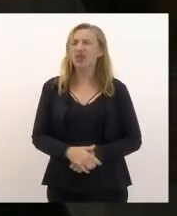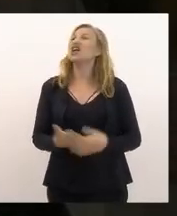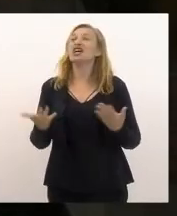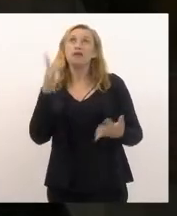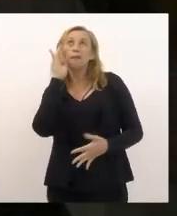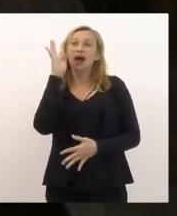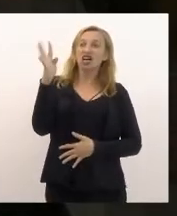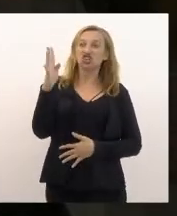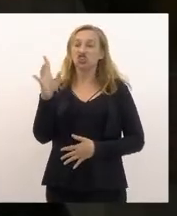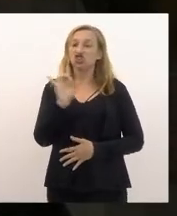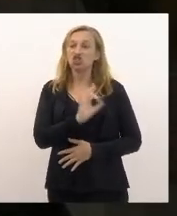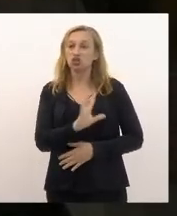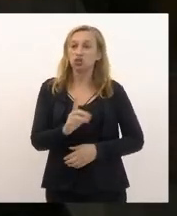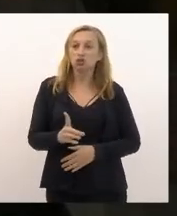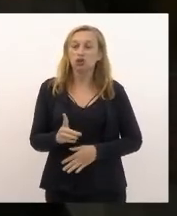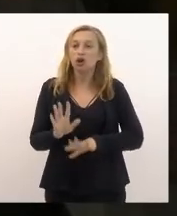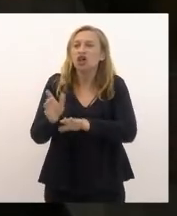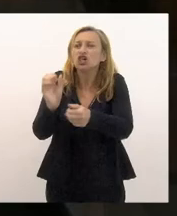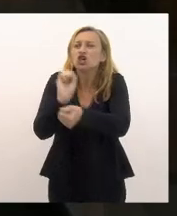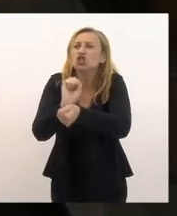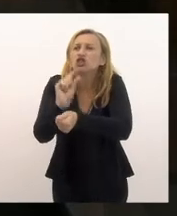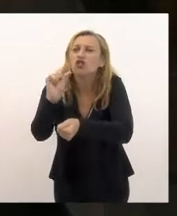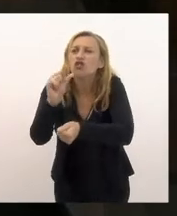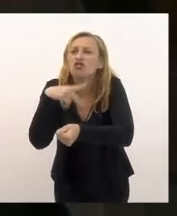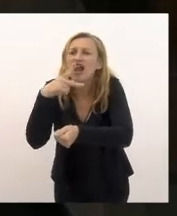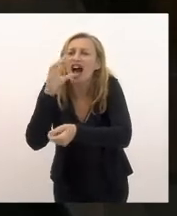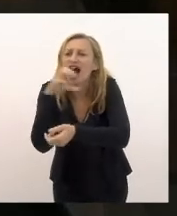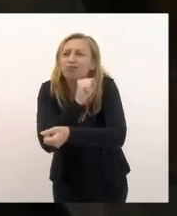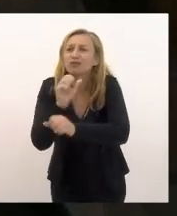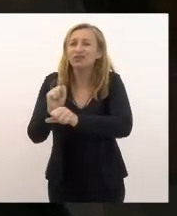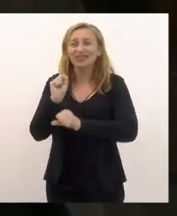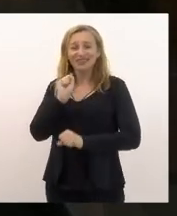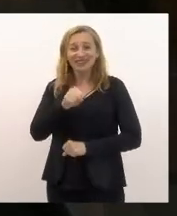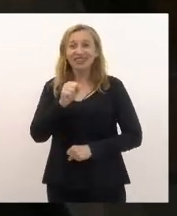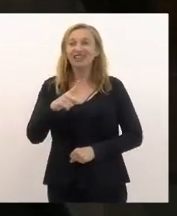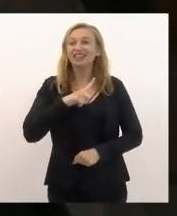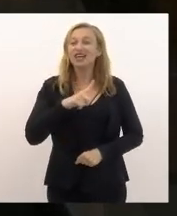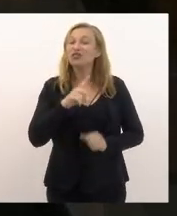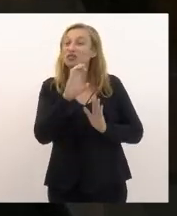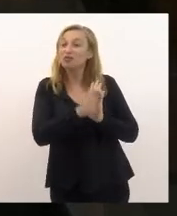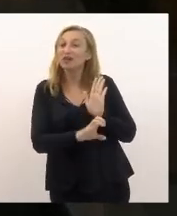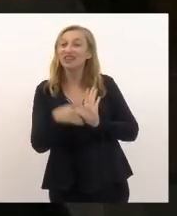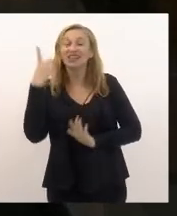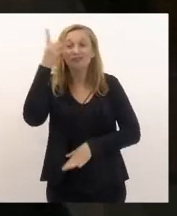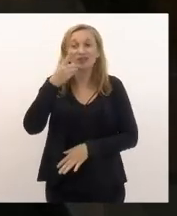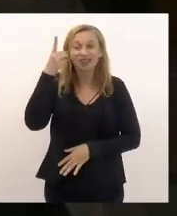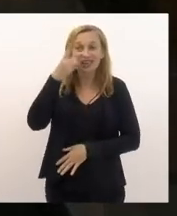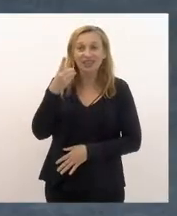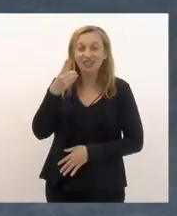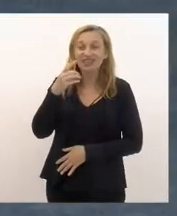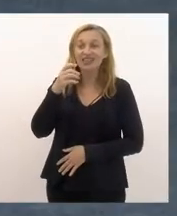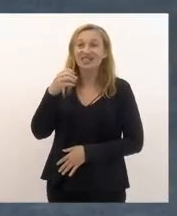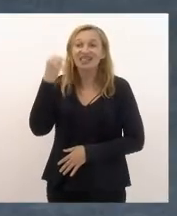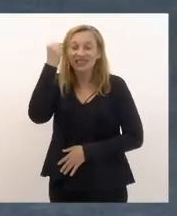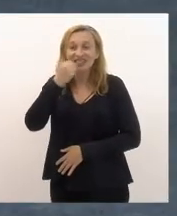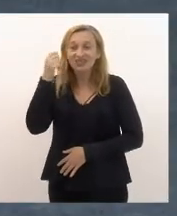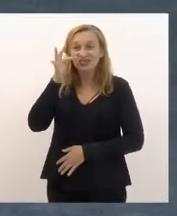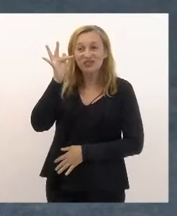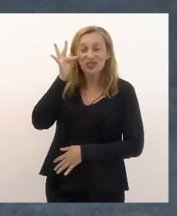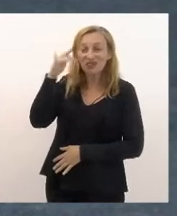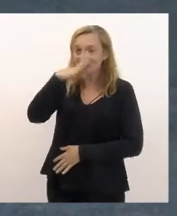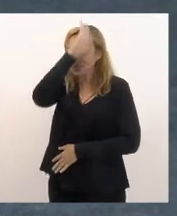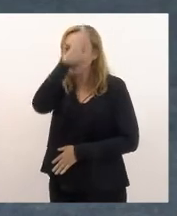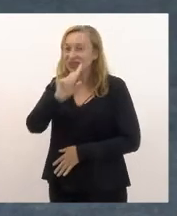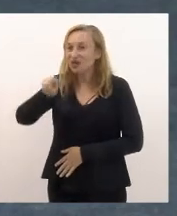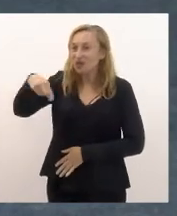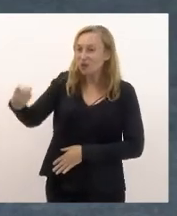Imagine só, deputado Rodrigo Amorim. Permite uma pequena parte, um questionamento. Sim. Teve uma emenda do deputado, hoje senador Flávio Bolsonaro, num projeto que